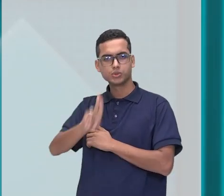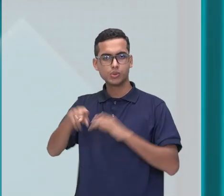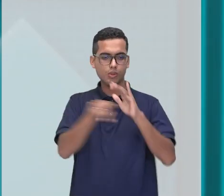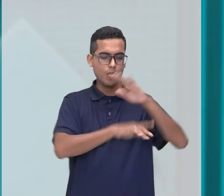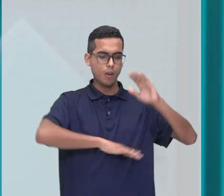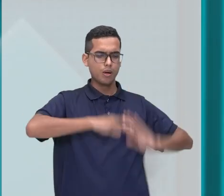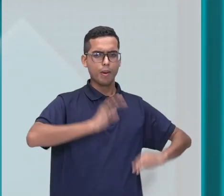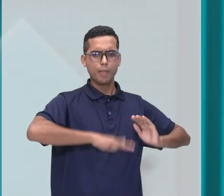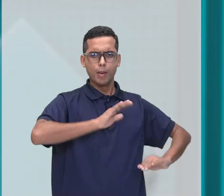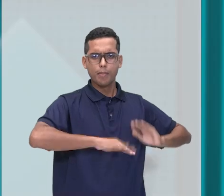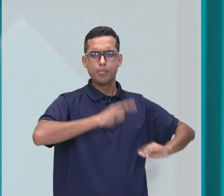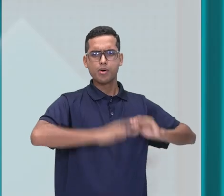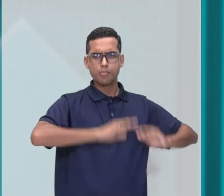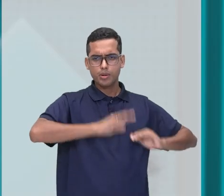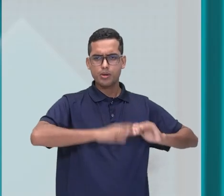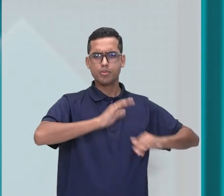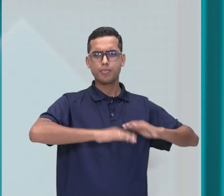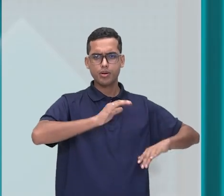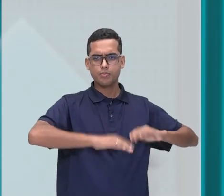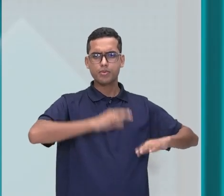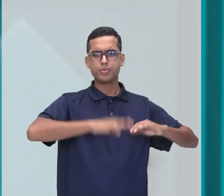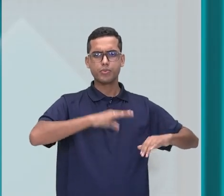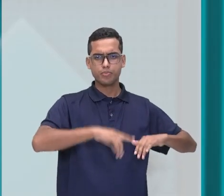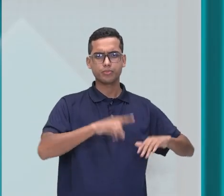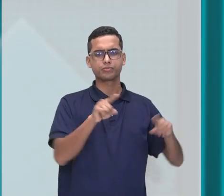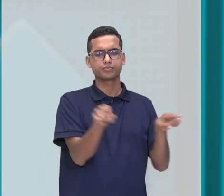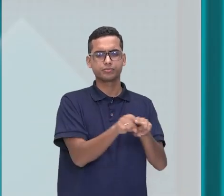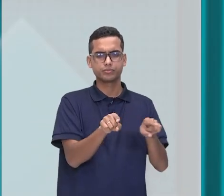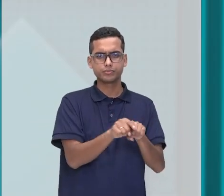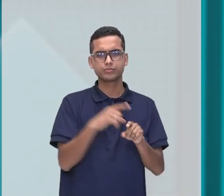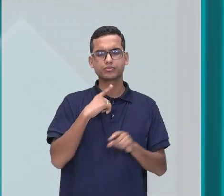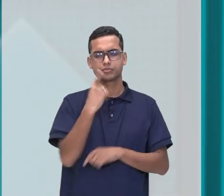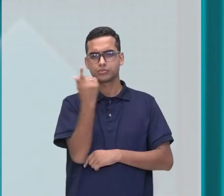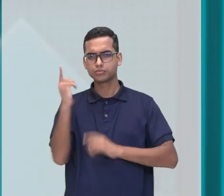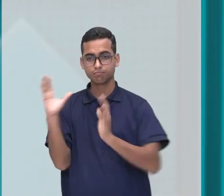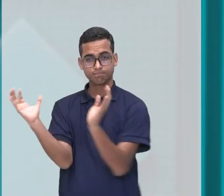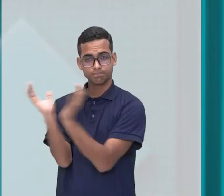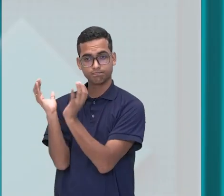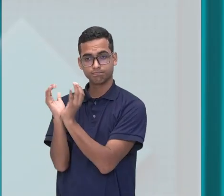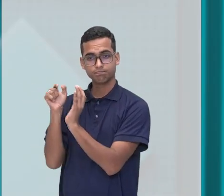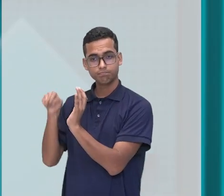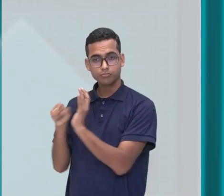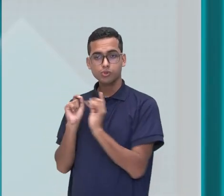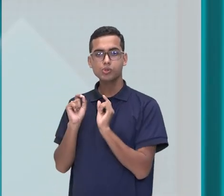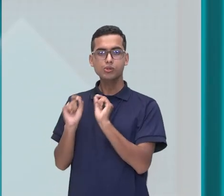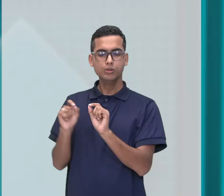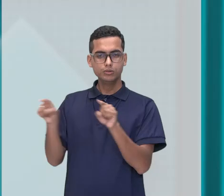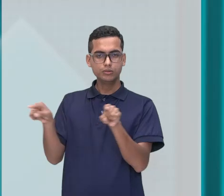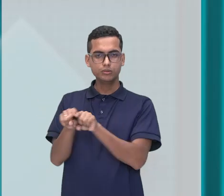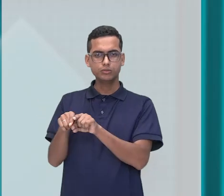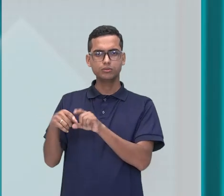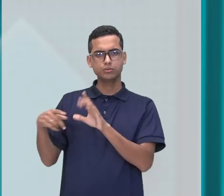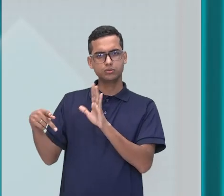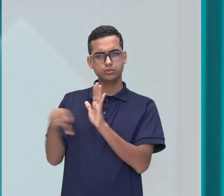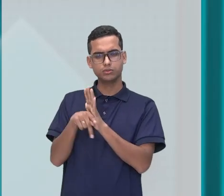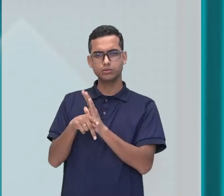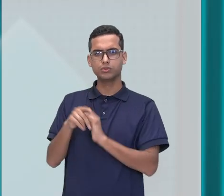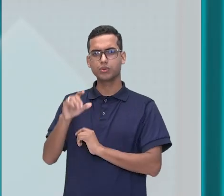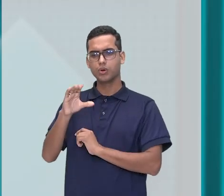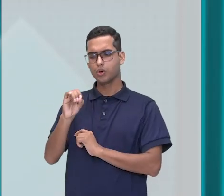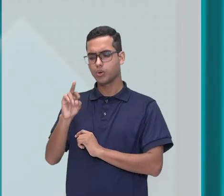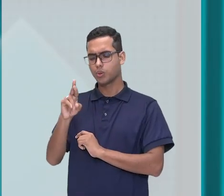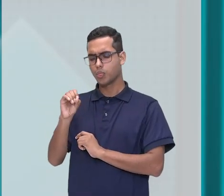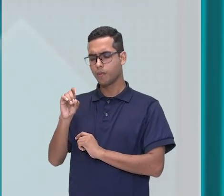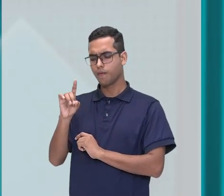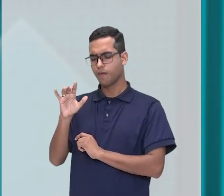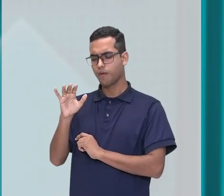ou de baquetas, não é isso? E também temos aqueles, os cordofones, que são os